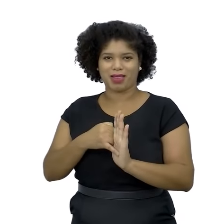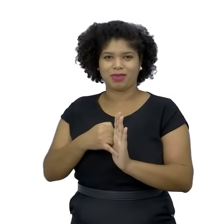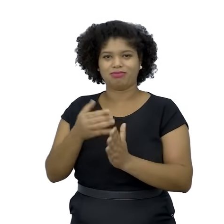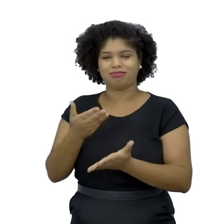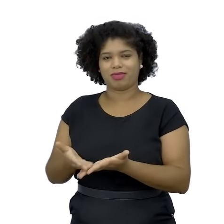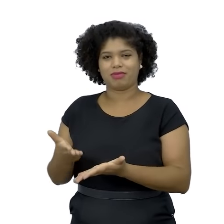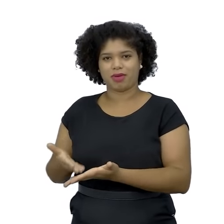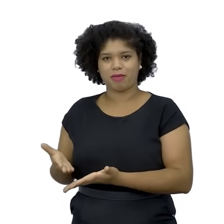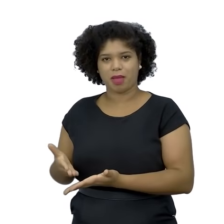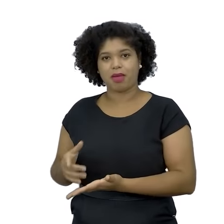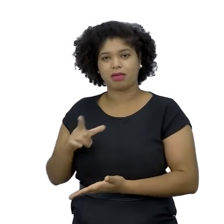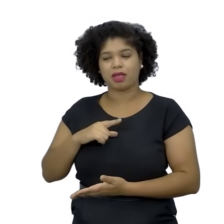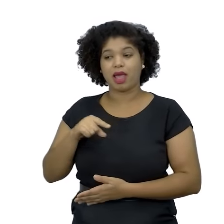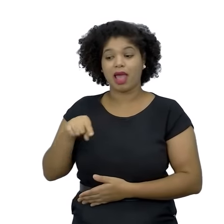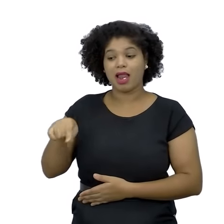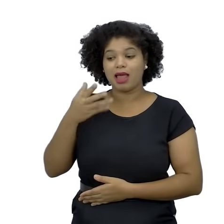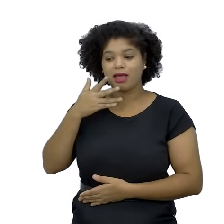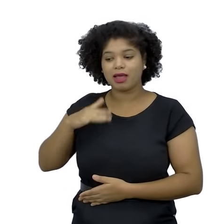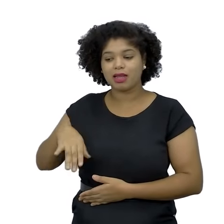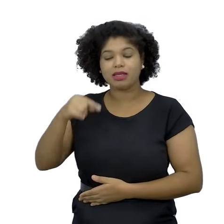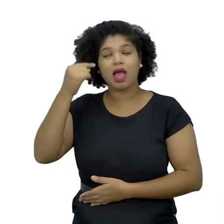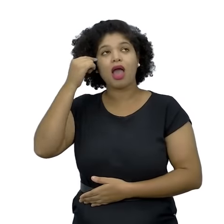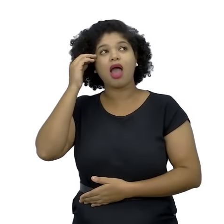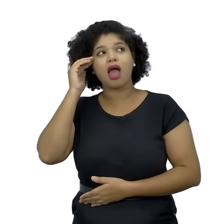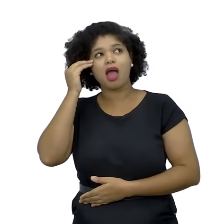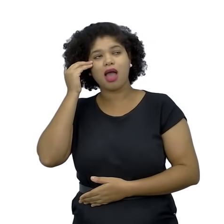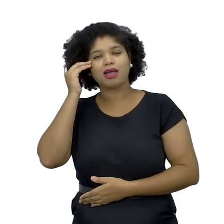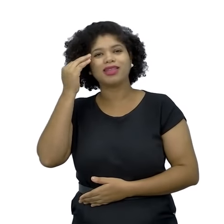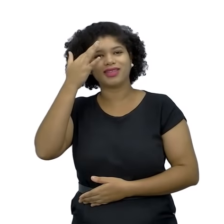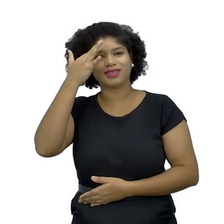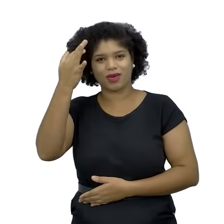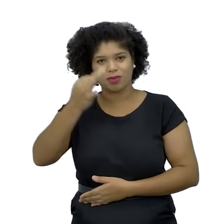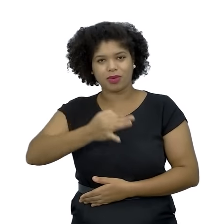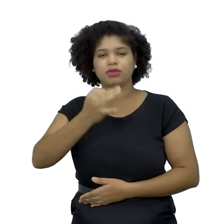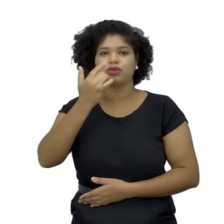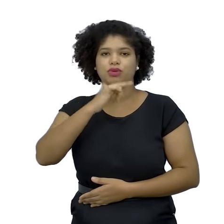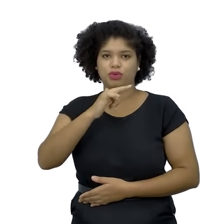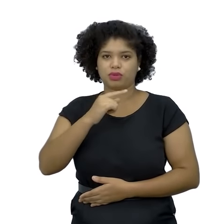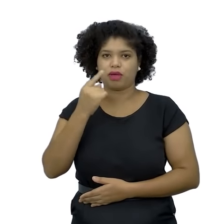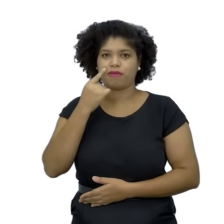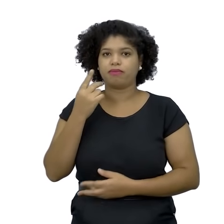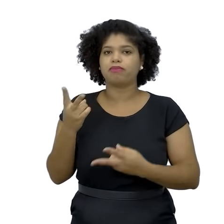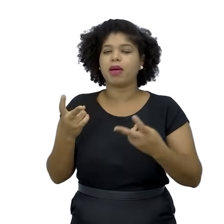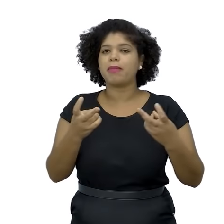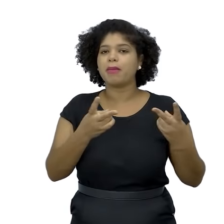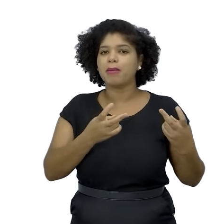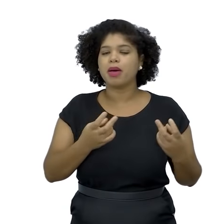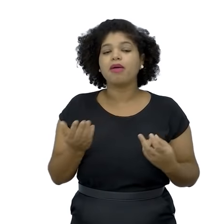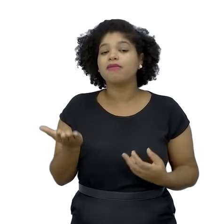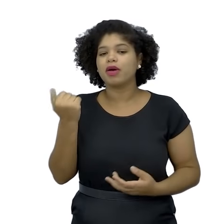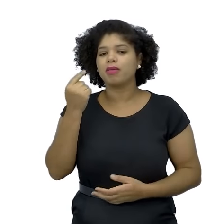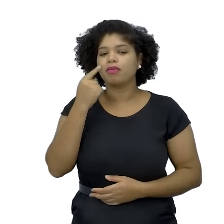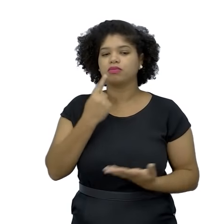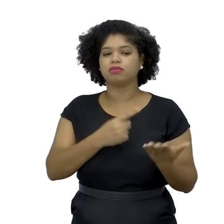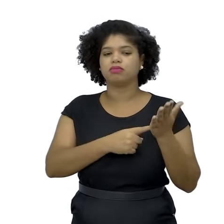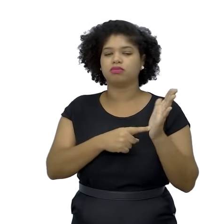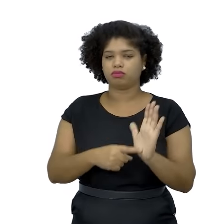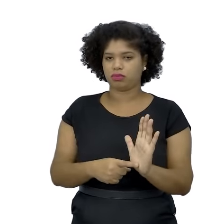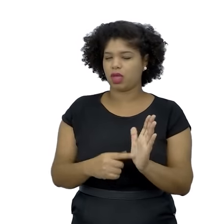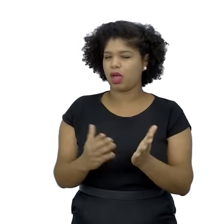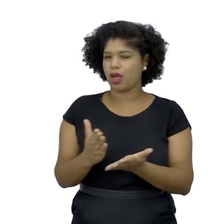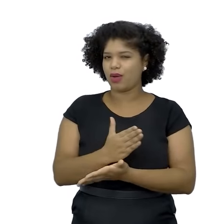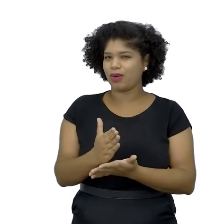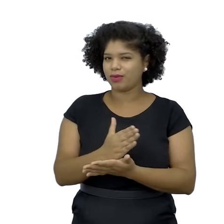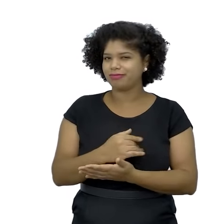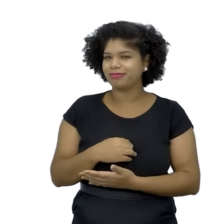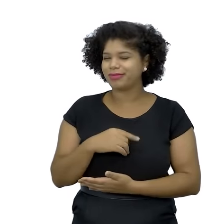ainda situações em que se perde e depois há um ganho. Então, para ilustrar tudo isso, nós vamos apresentar alguns